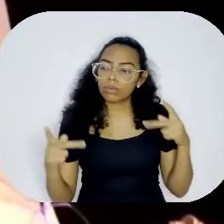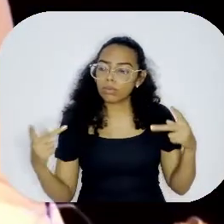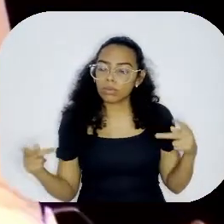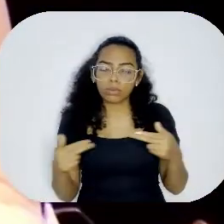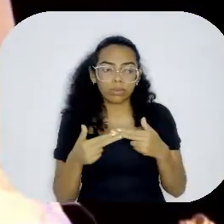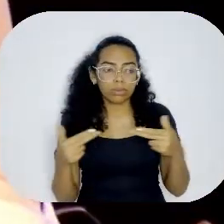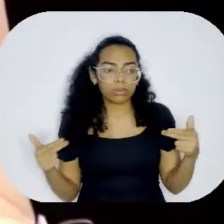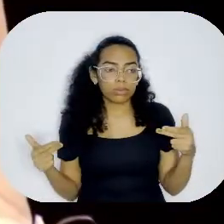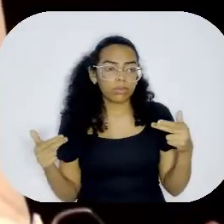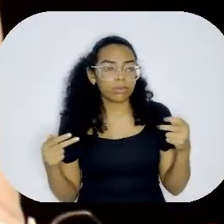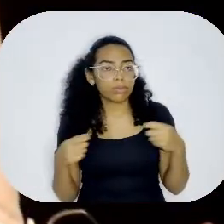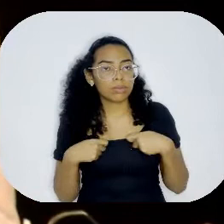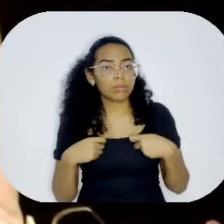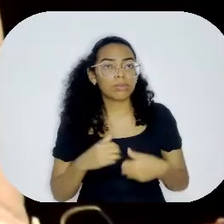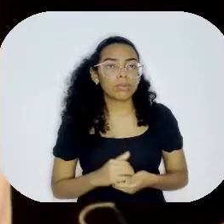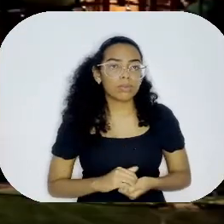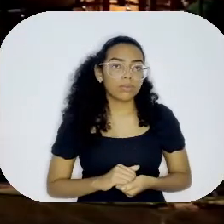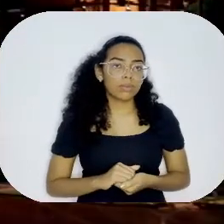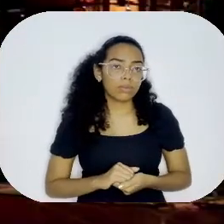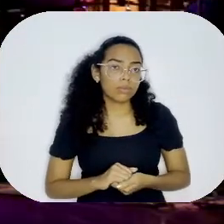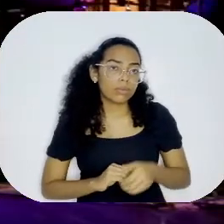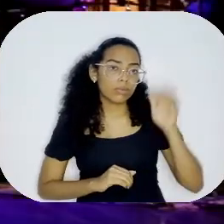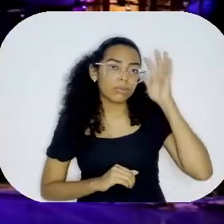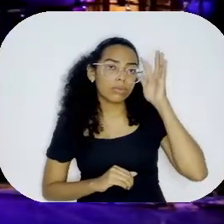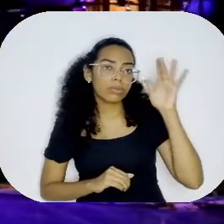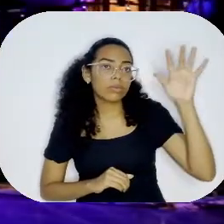é de todos os seus amantes,